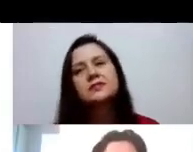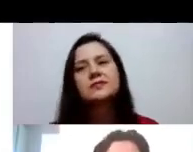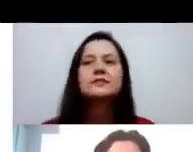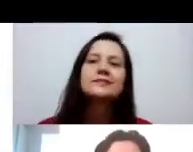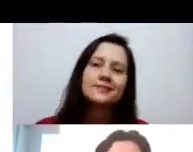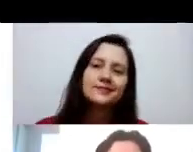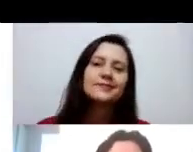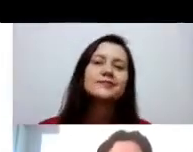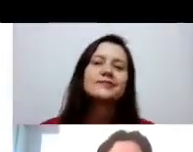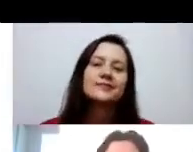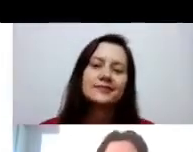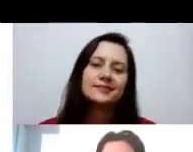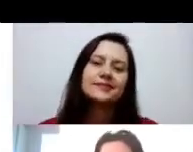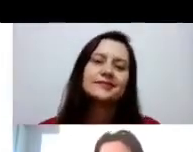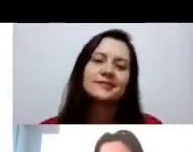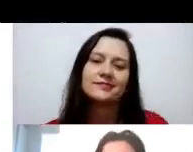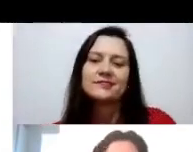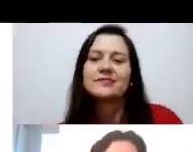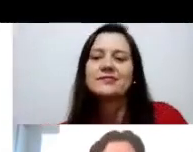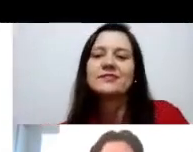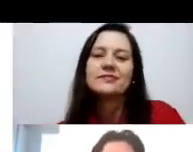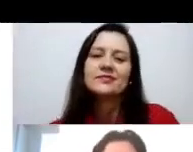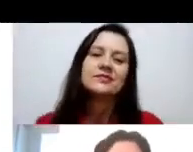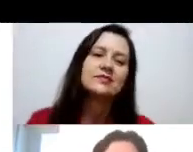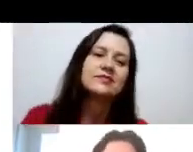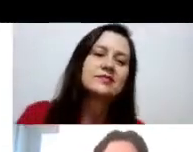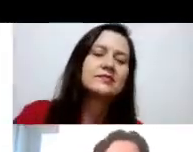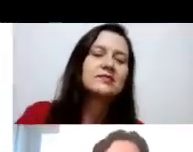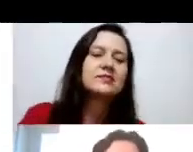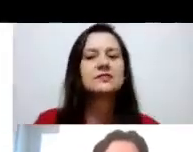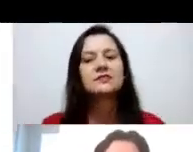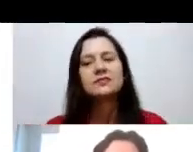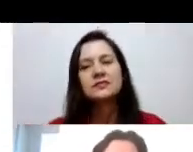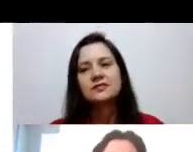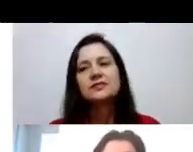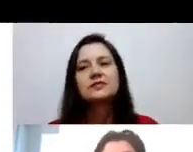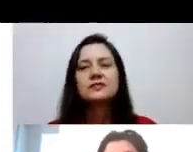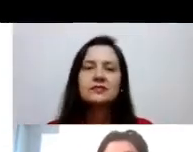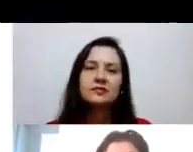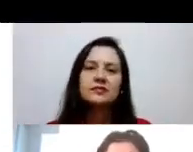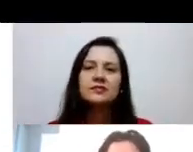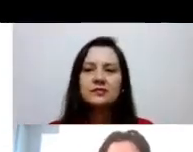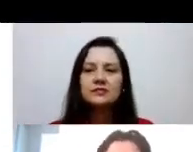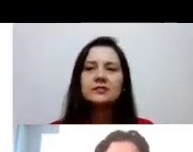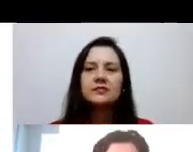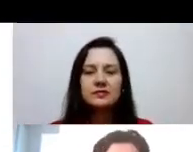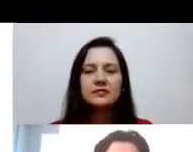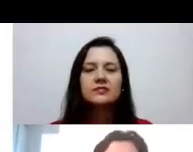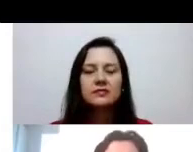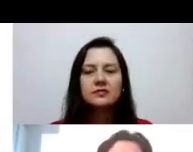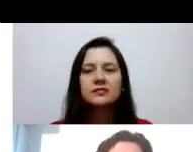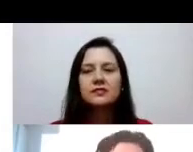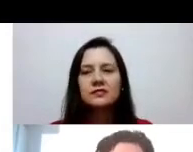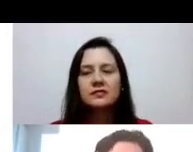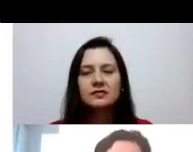cheio de buraco, casas quebradas, trincadas, rachadas, que vai causar danos a outros entes, como,